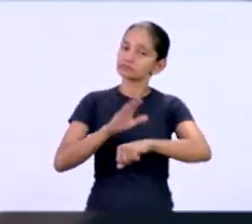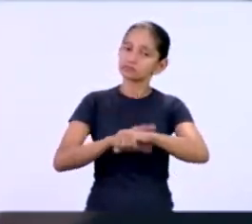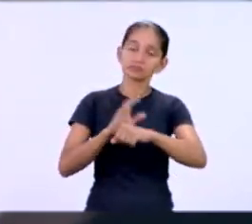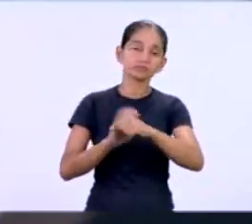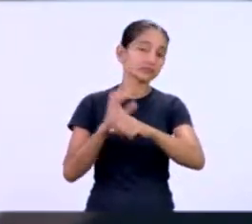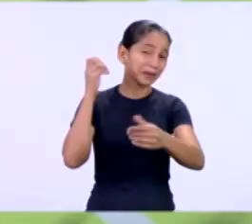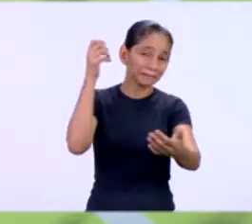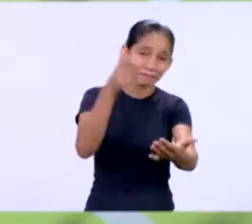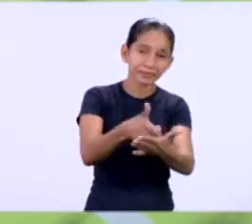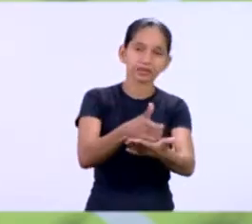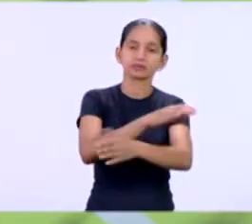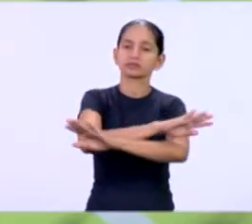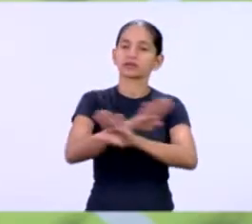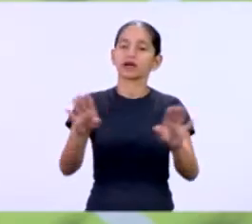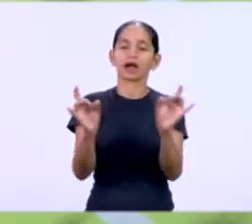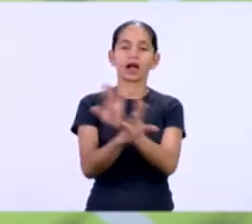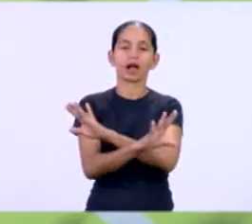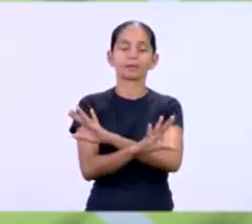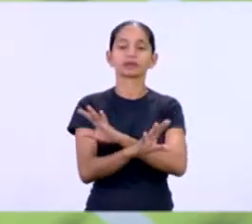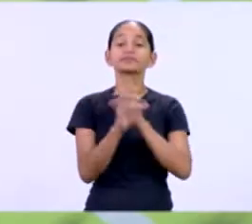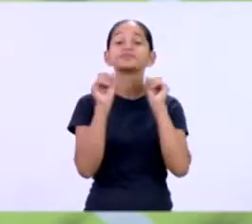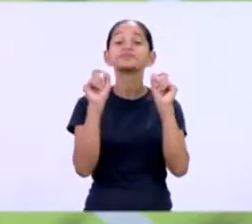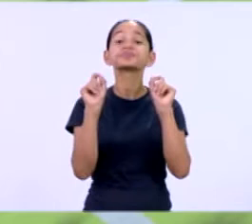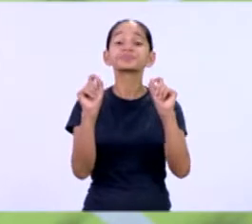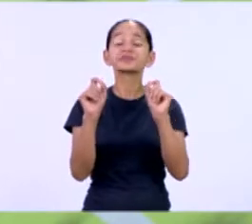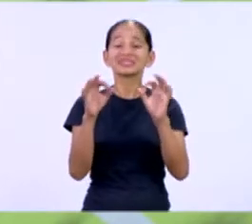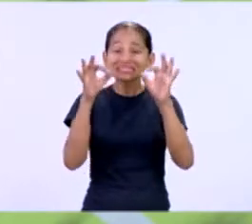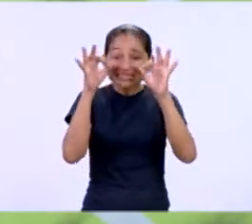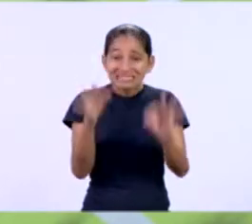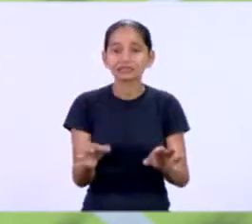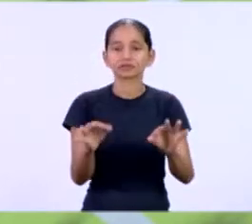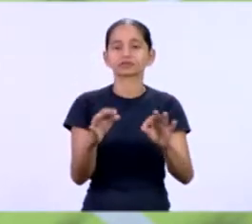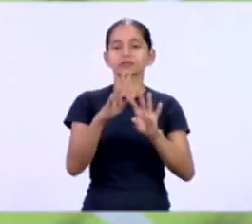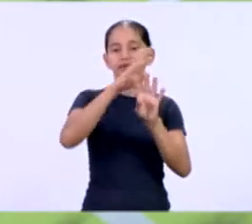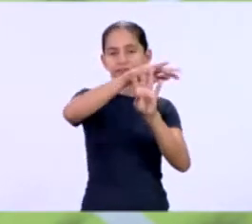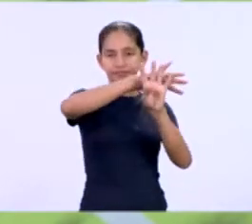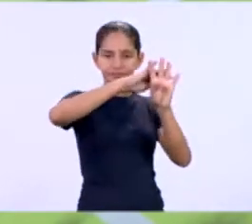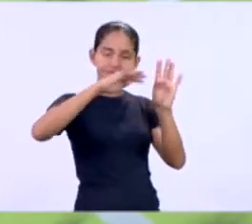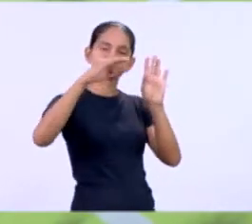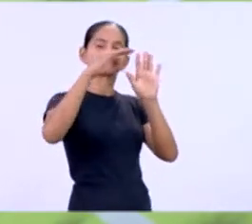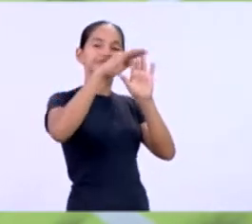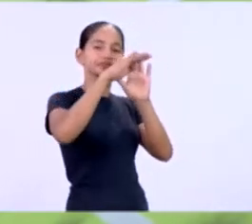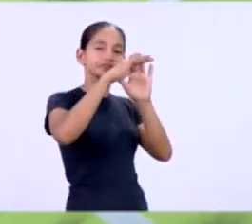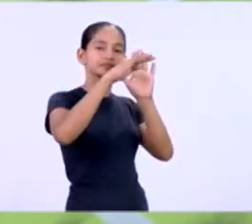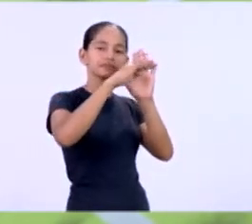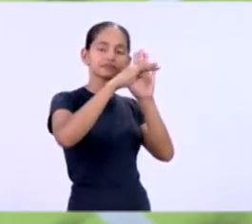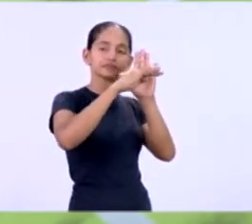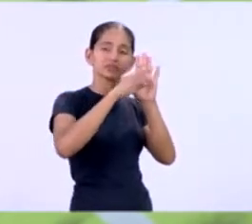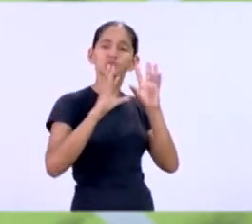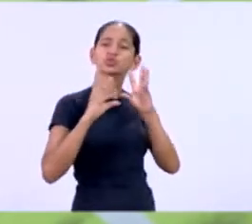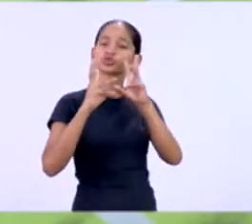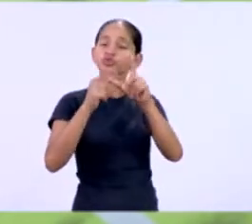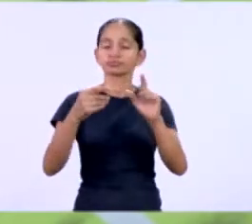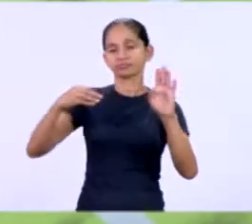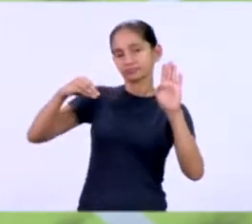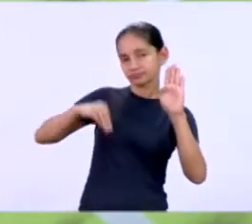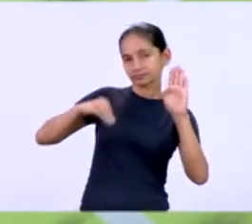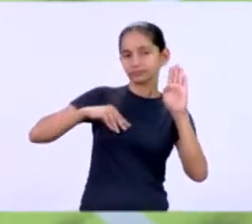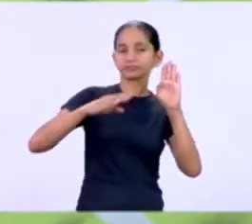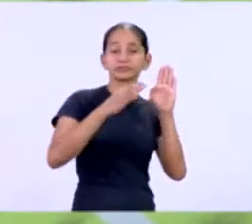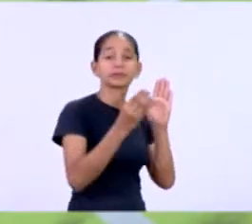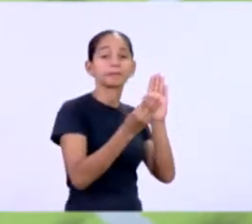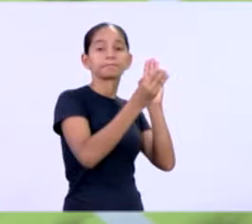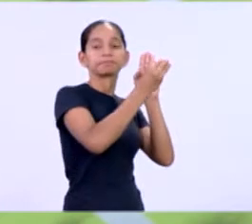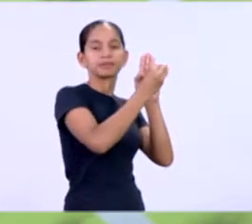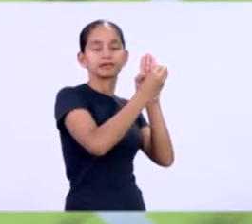à vista. Agora, o ideal é criar uma planilha de gastos. Nela, você coloca o que recebe e o que irá